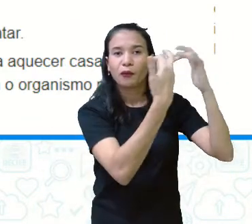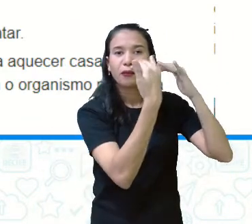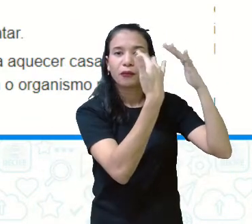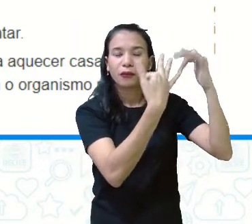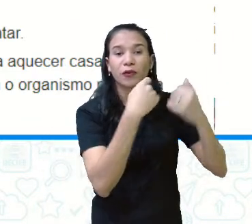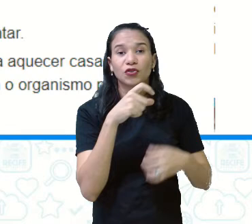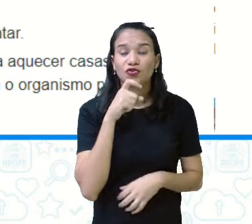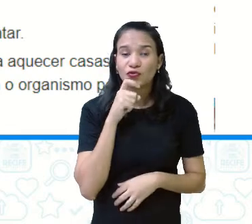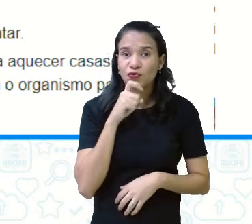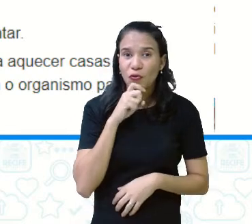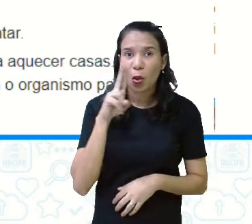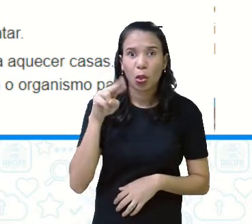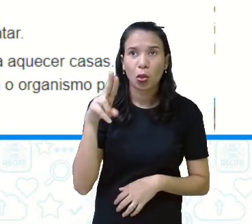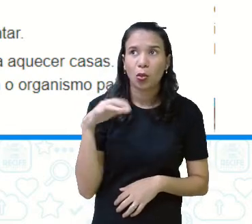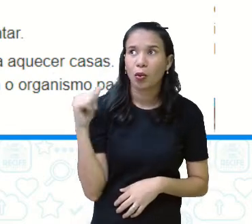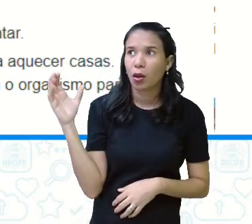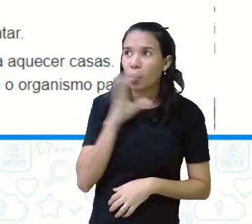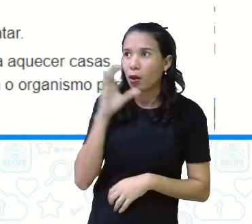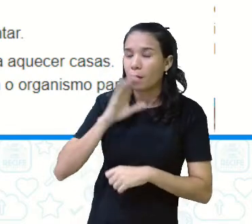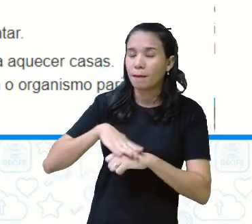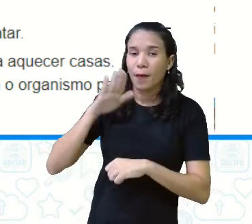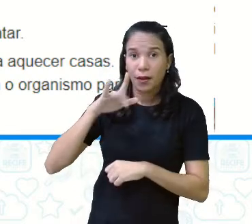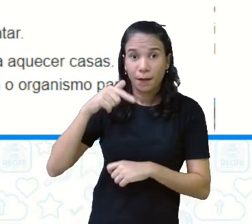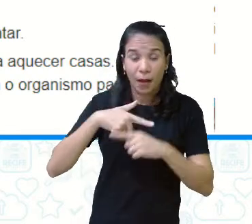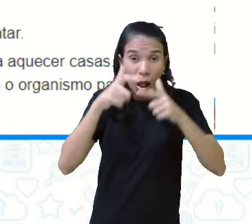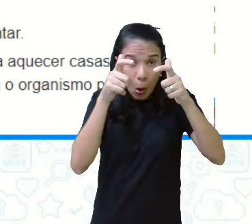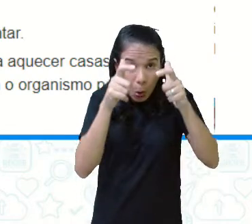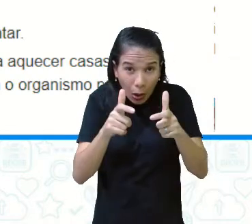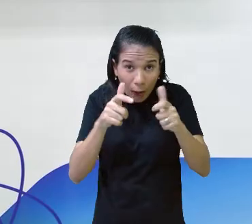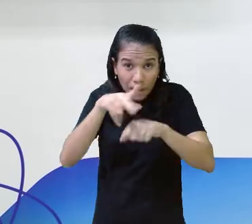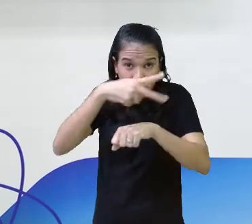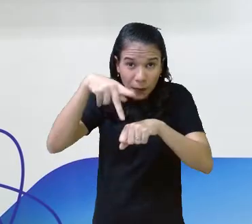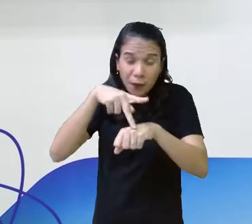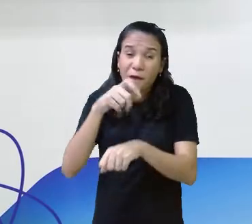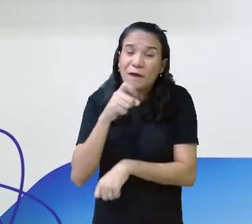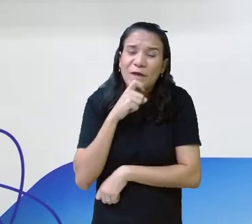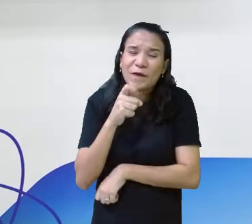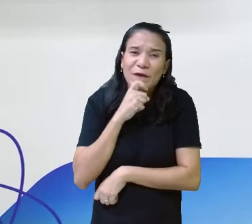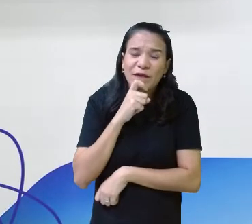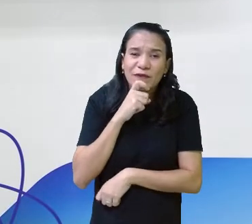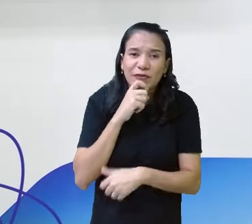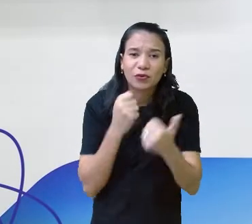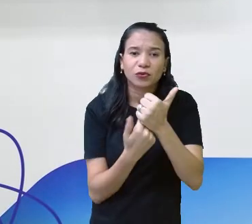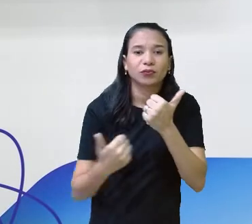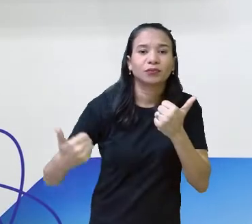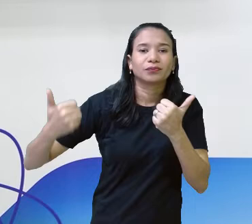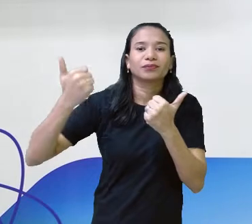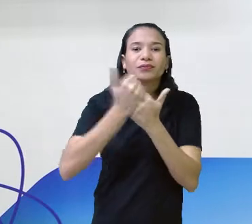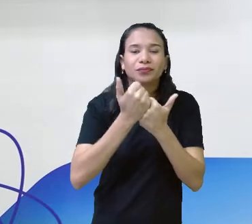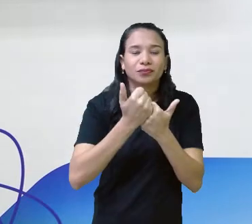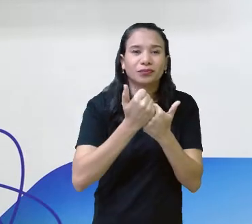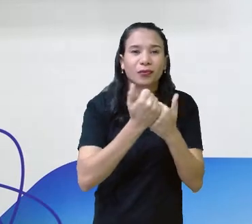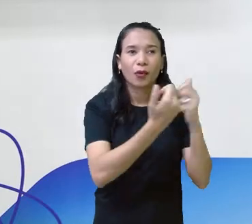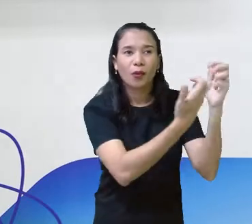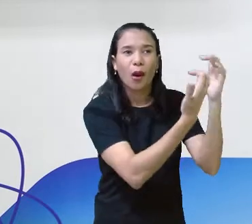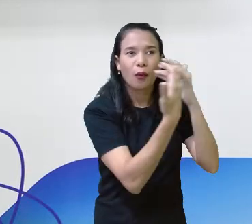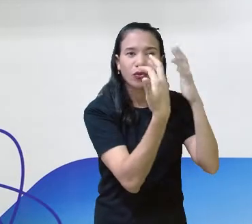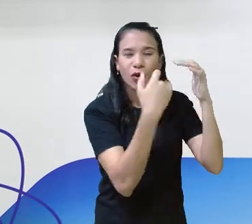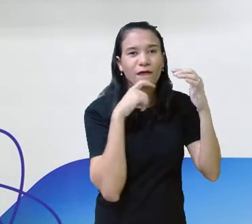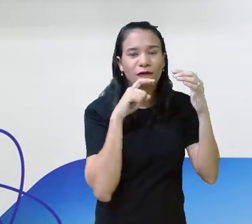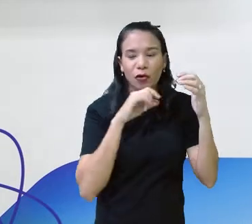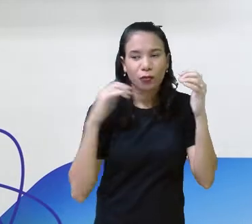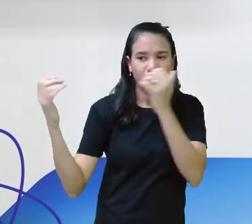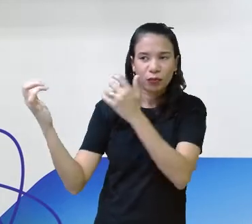ter. Nunca um aquecedor, mas em lugares muito frios, ao invés do ar-condicionado, eles têm o aquecedor, é um sistema